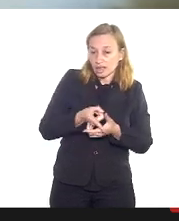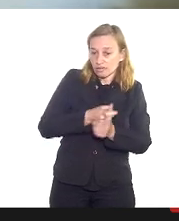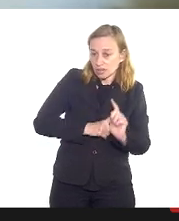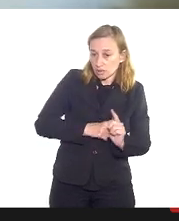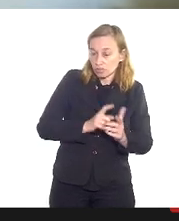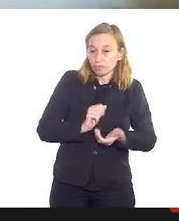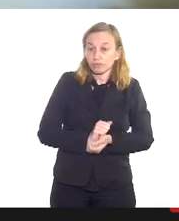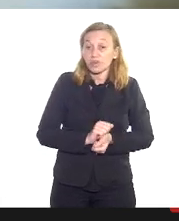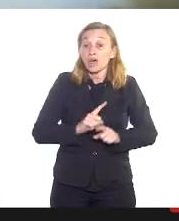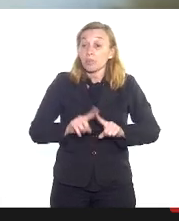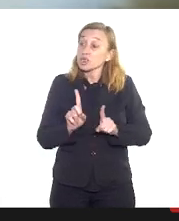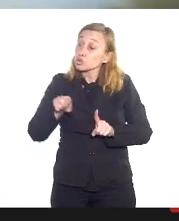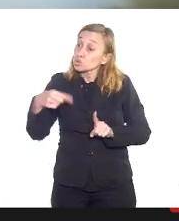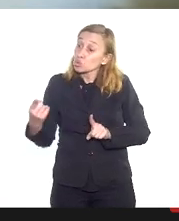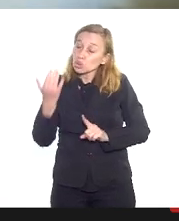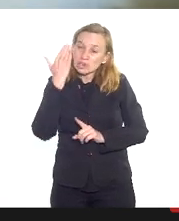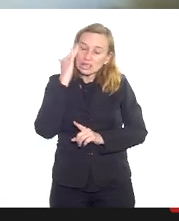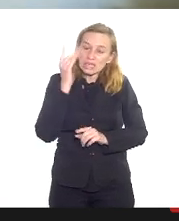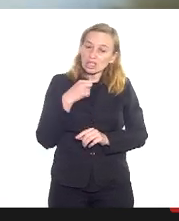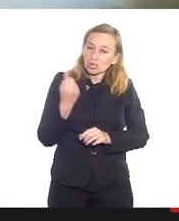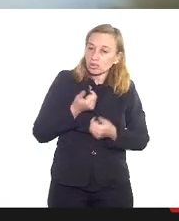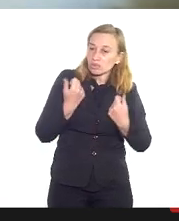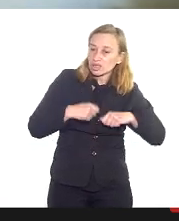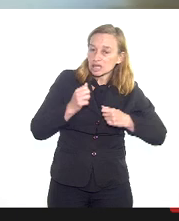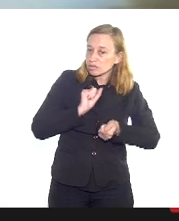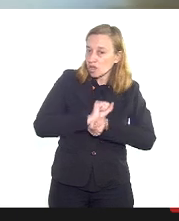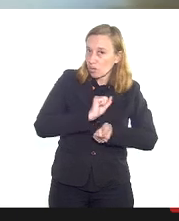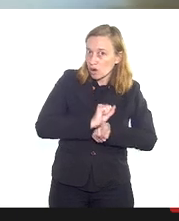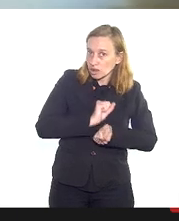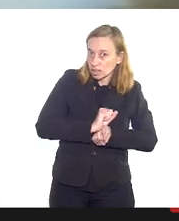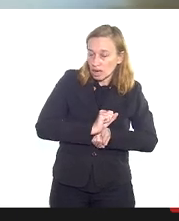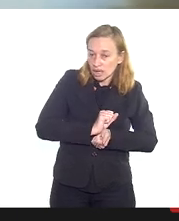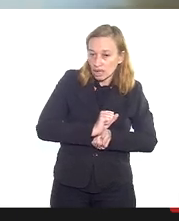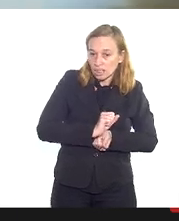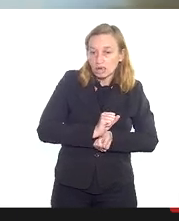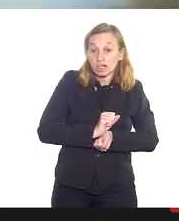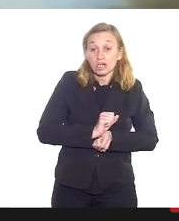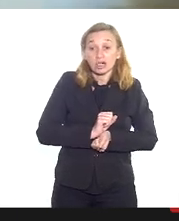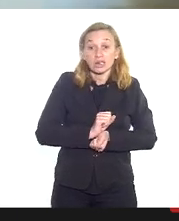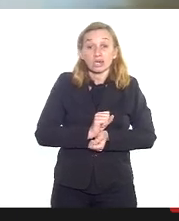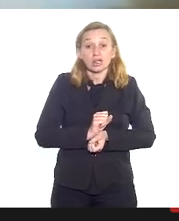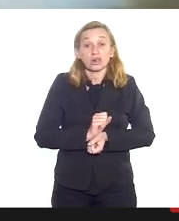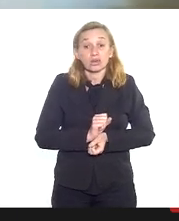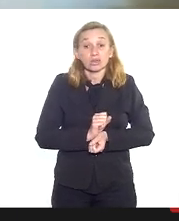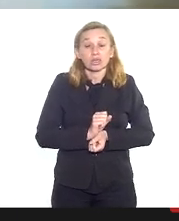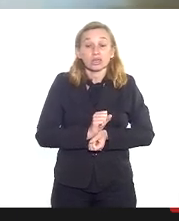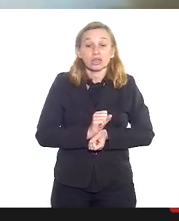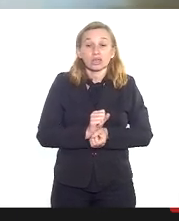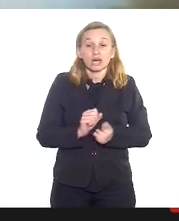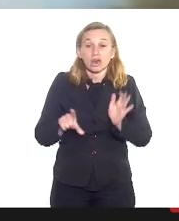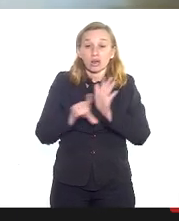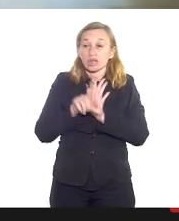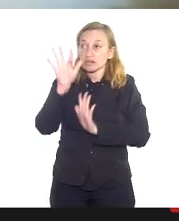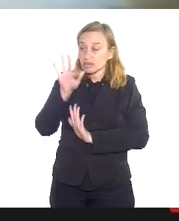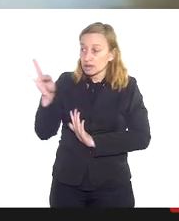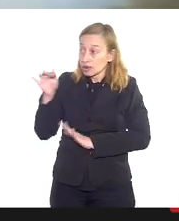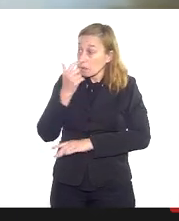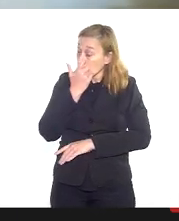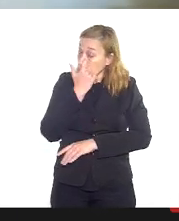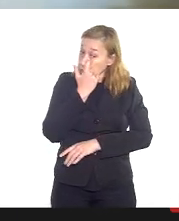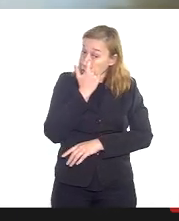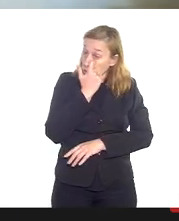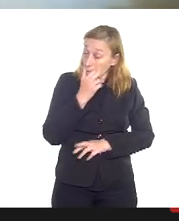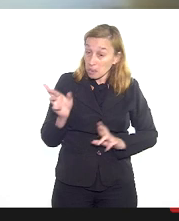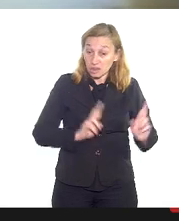entendem que a gente devia aguardar a definição em legislação federal. E a